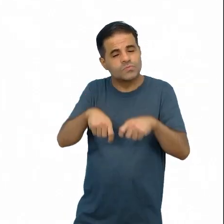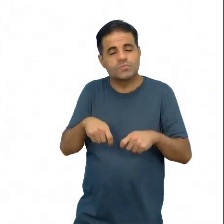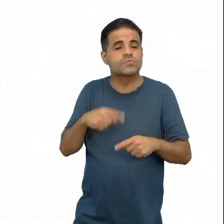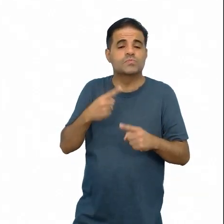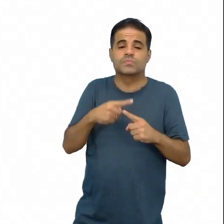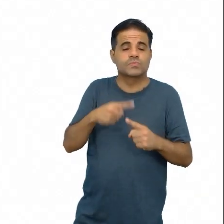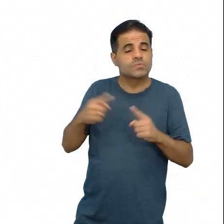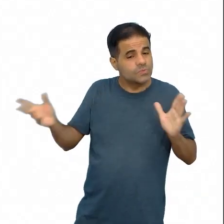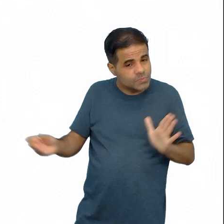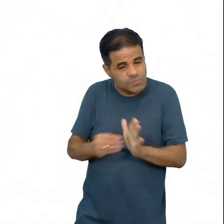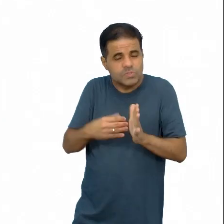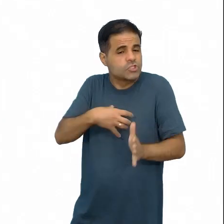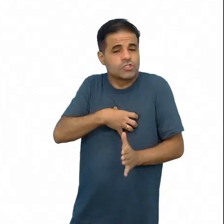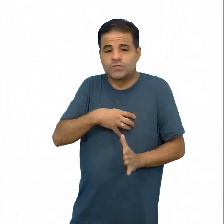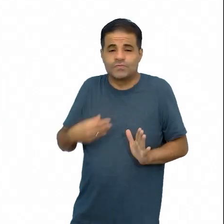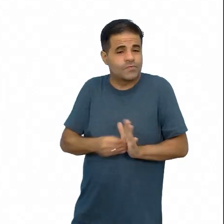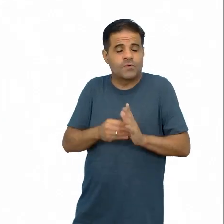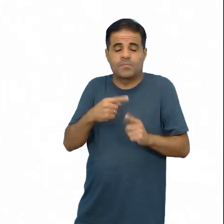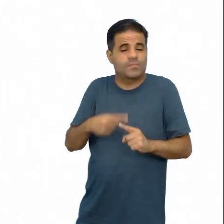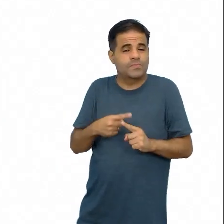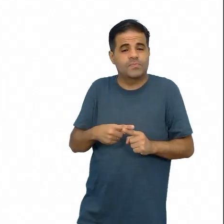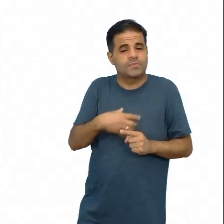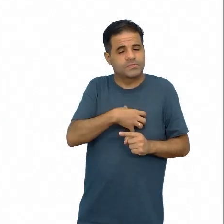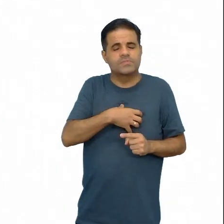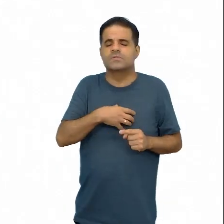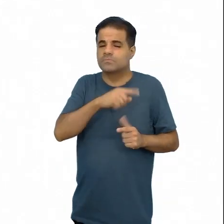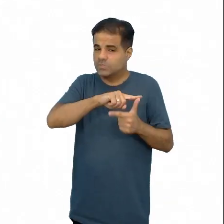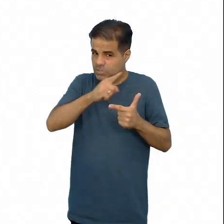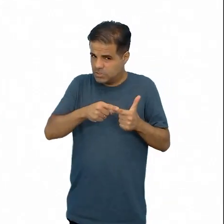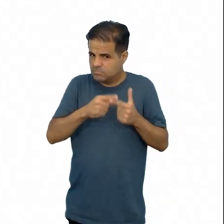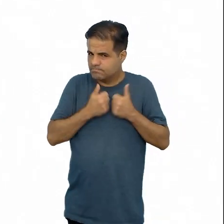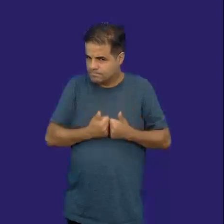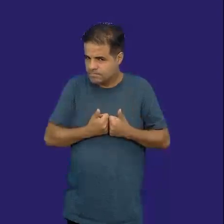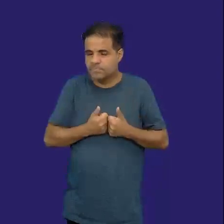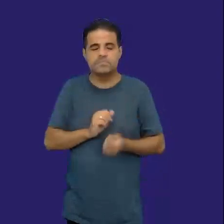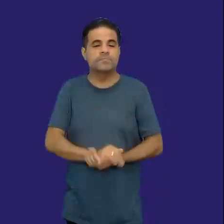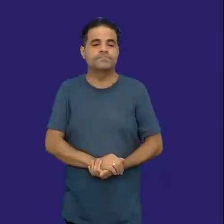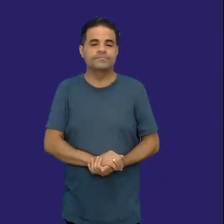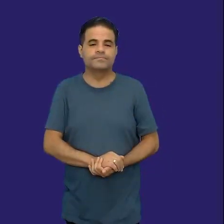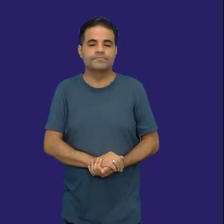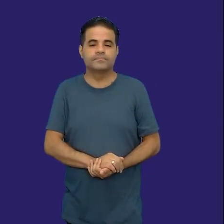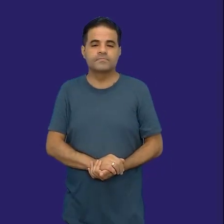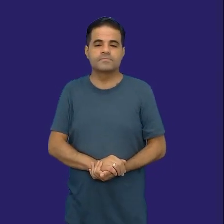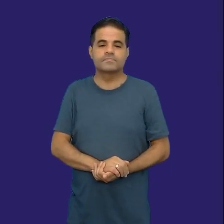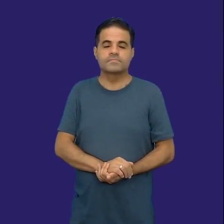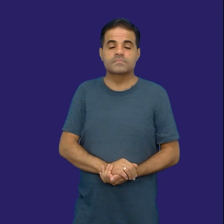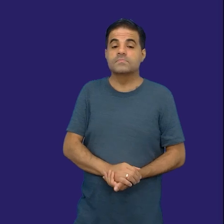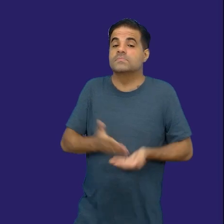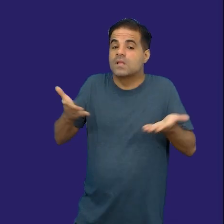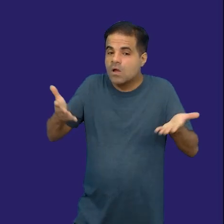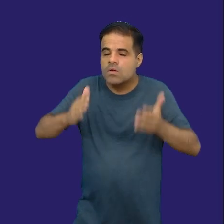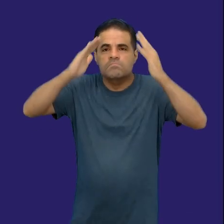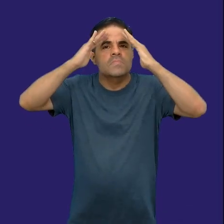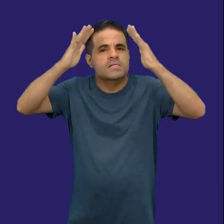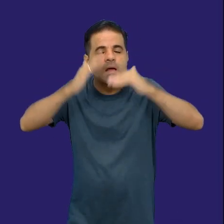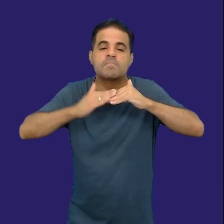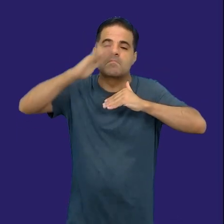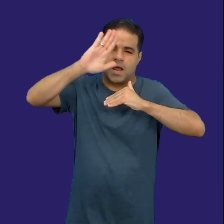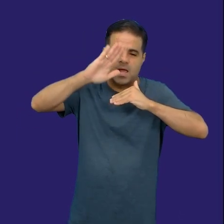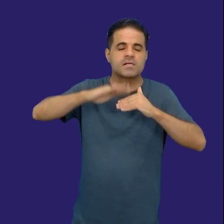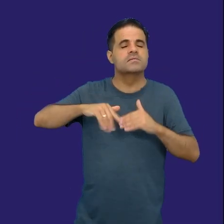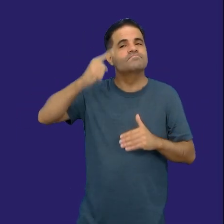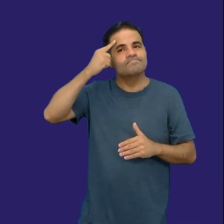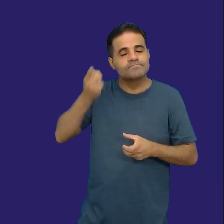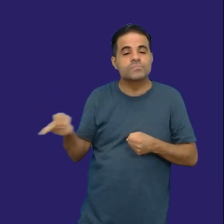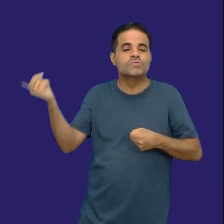que eu posso colocar dessa forma esses tipos de ângulos, tá? Bom, Então, para a gente poder pensar um pouquinho mais, agora a gente